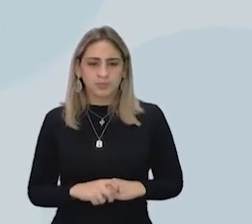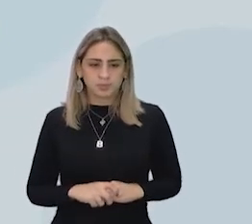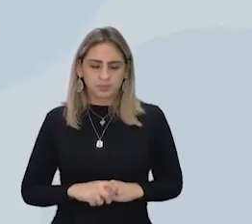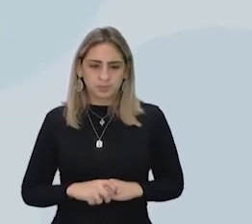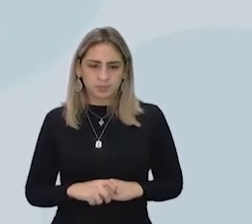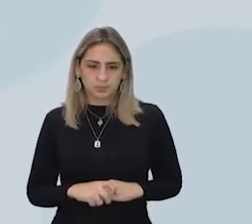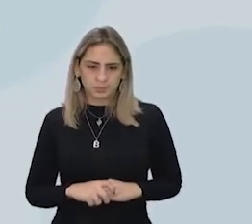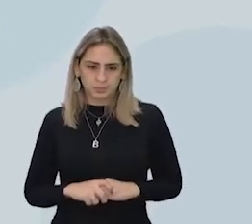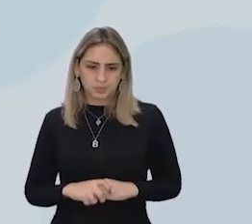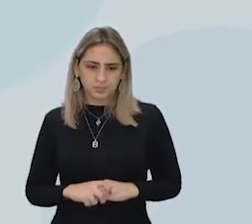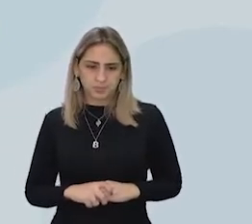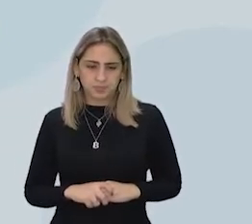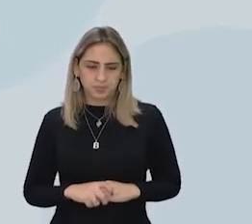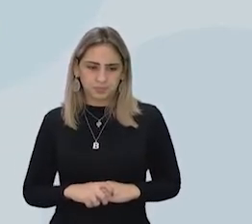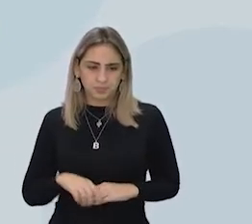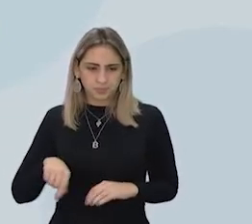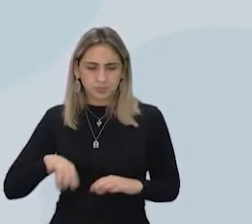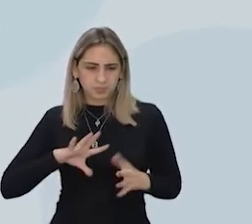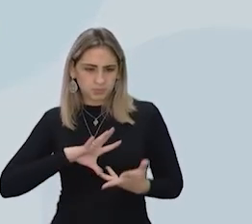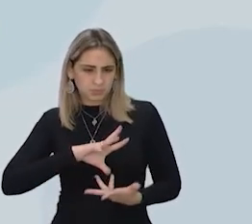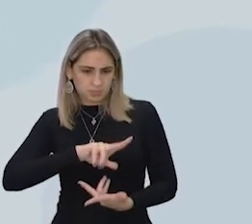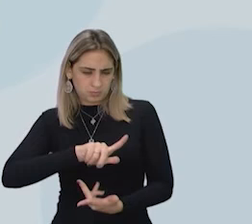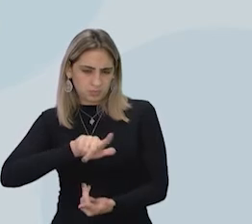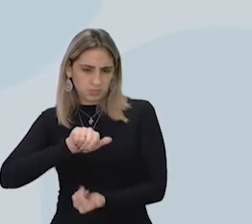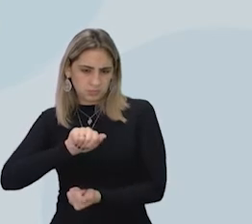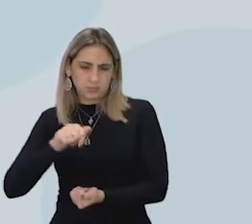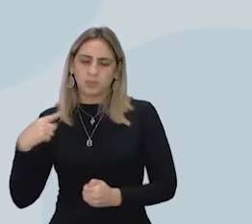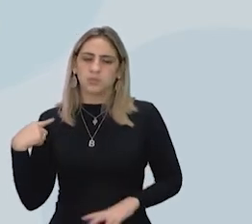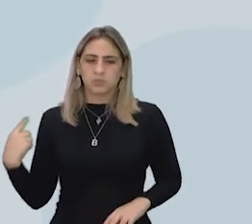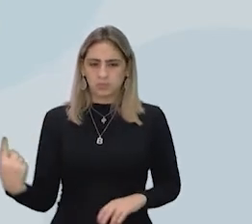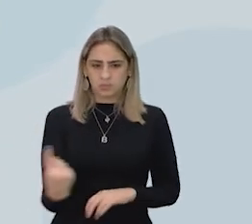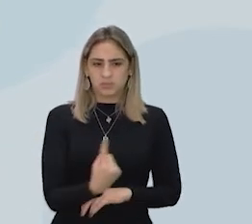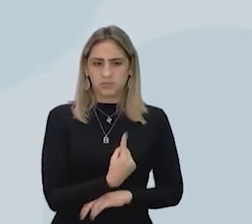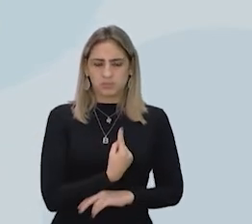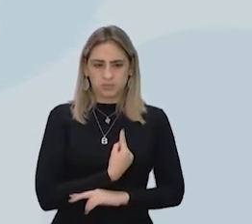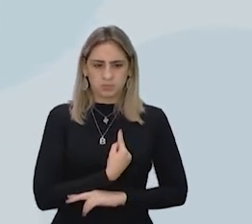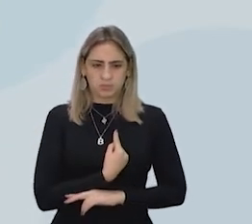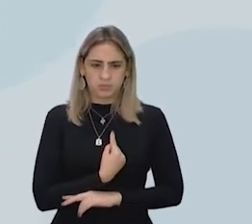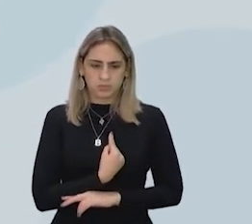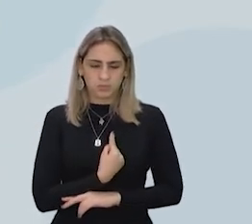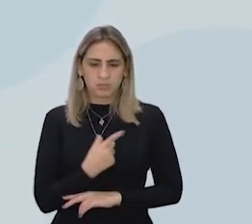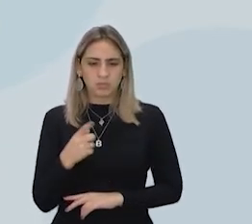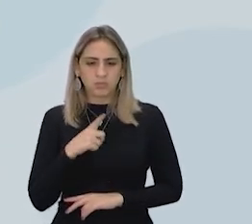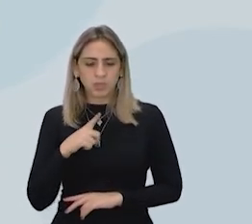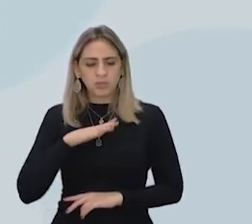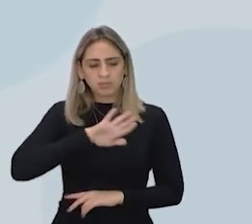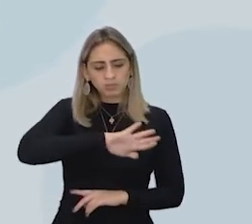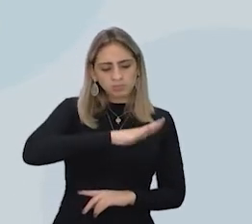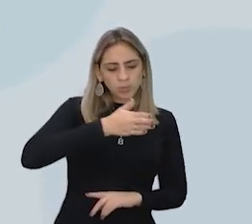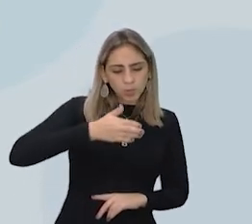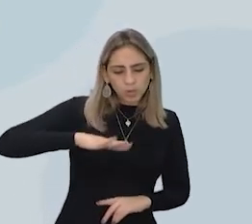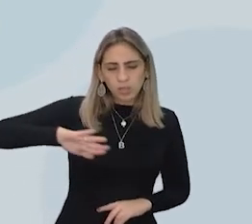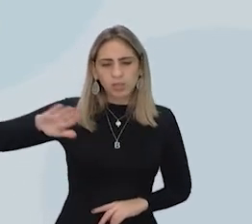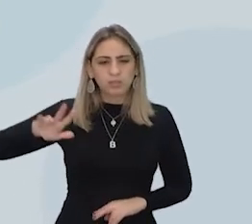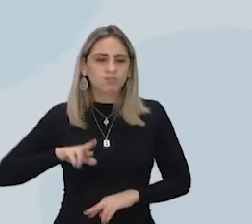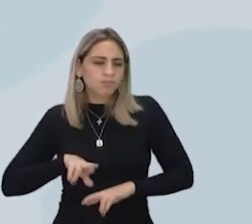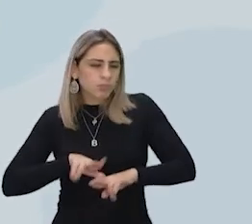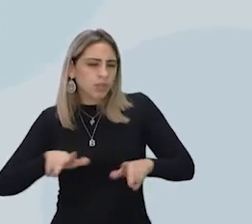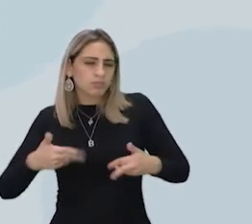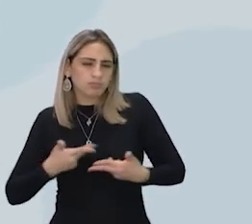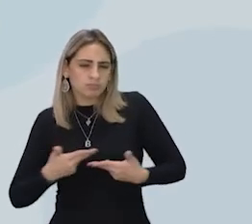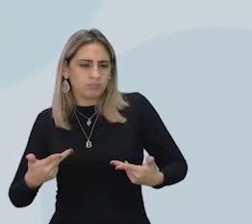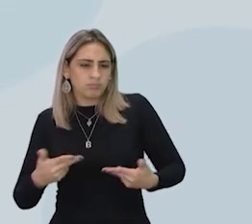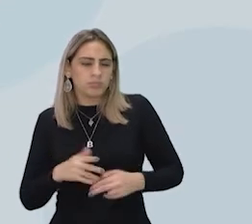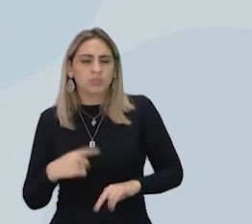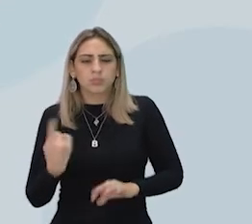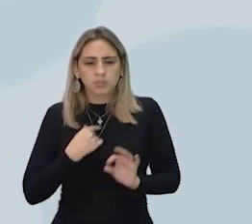viu, gente? Aqui na Terra, quando a gente tem montanhas e vales e tudo mais. Então, para medir a